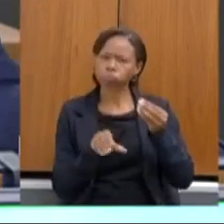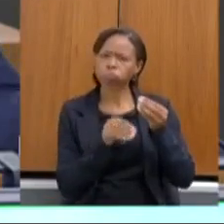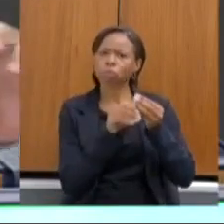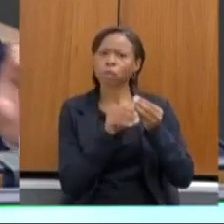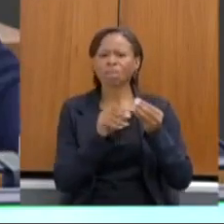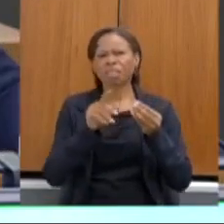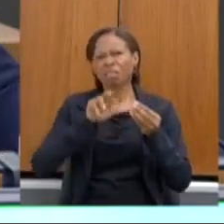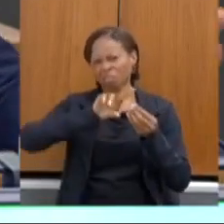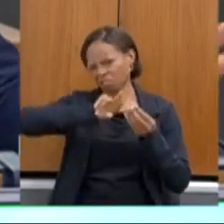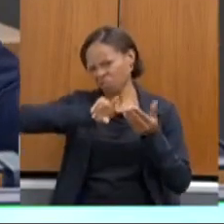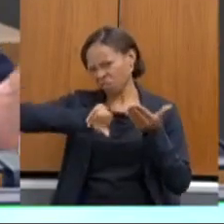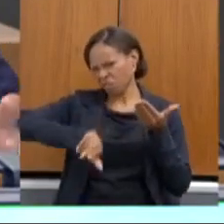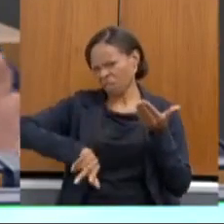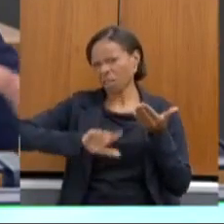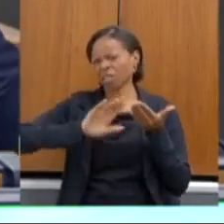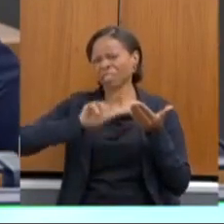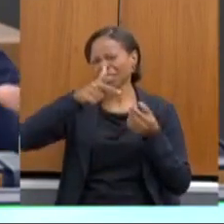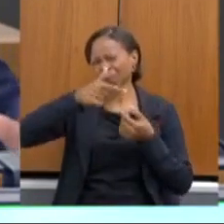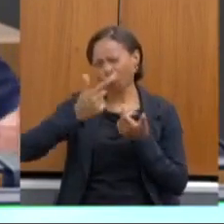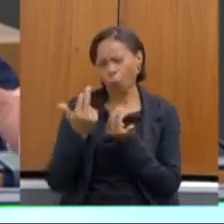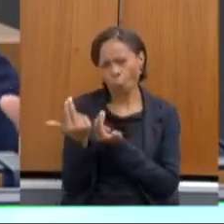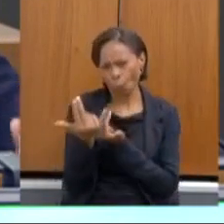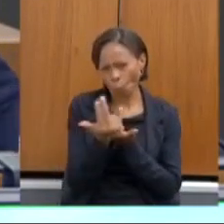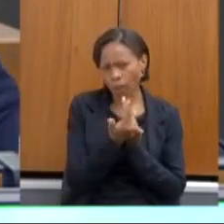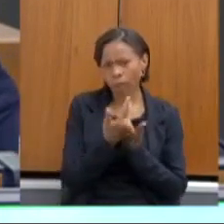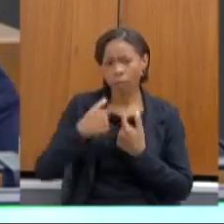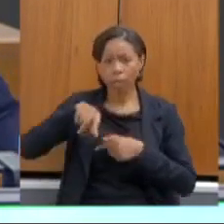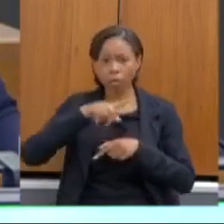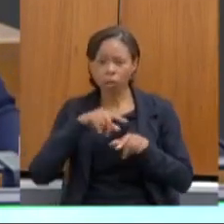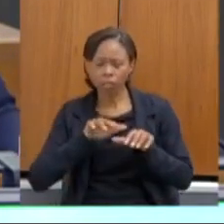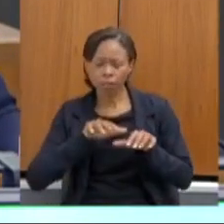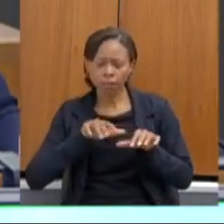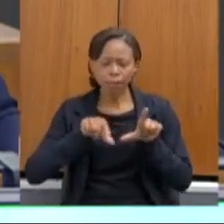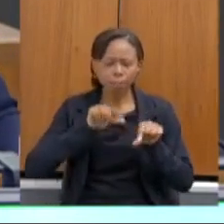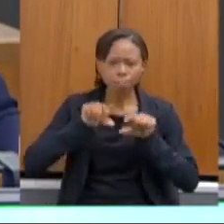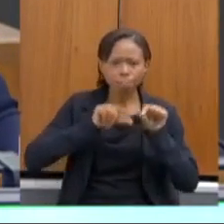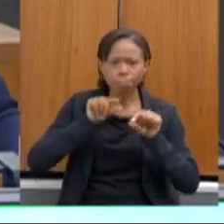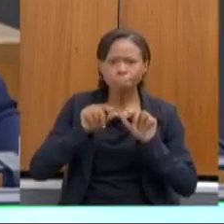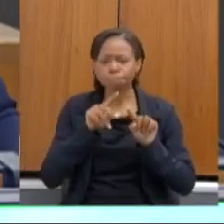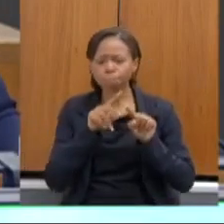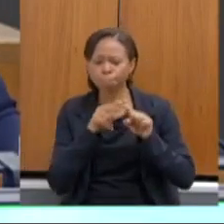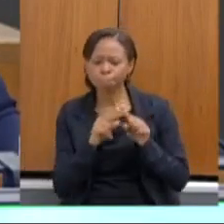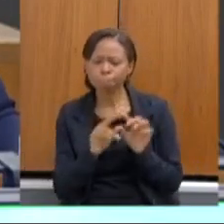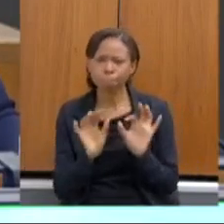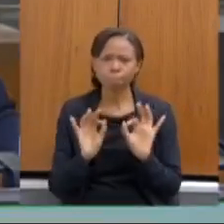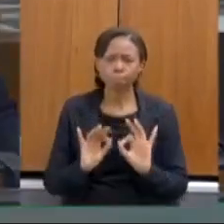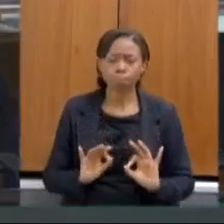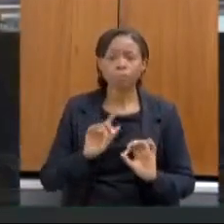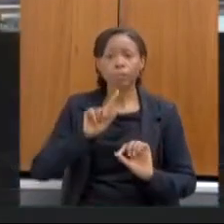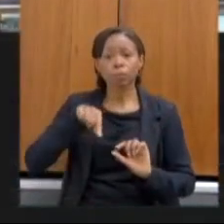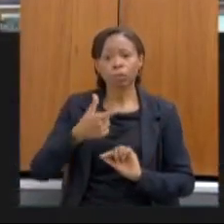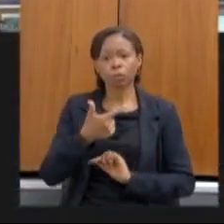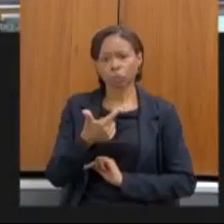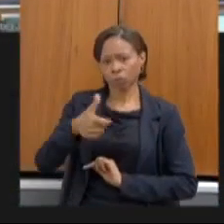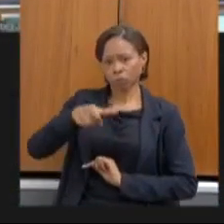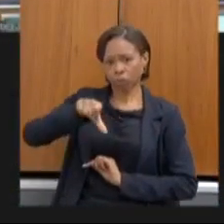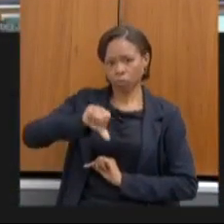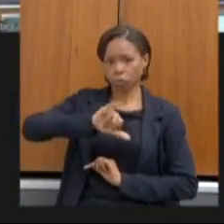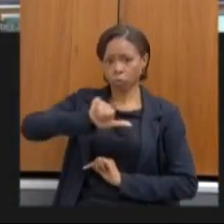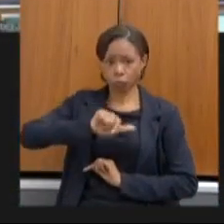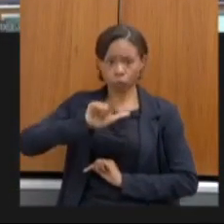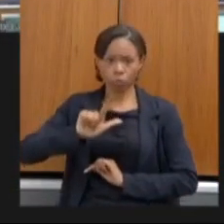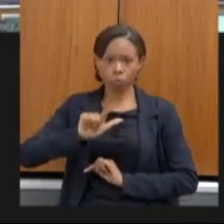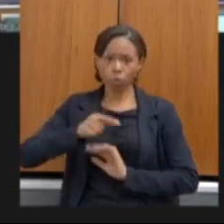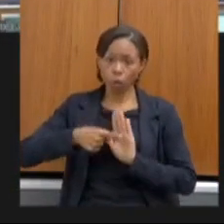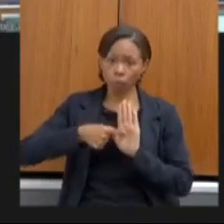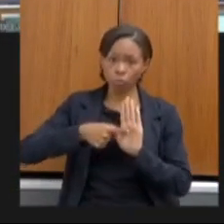repetidas e nós Compartilhamos fizemos todo um trabalho e apresentamos no dia Vinte e Nove de Julho o